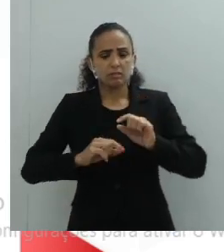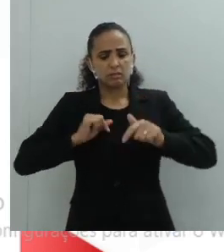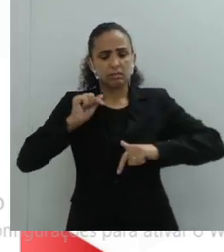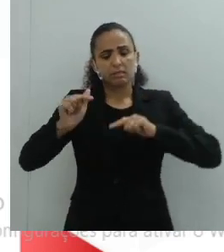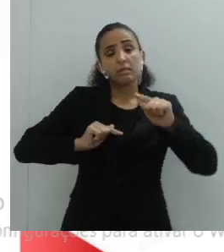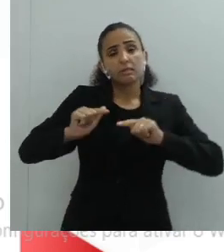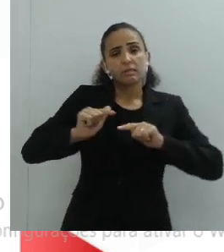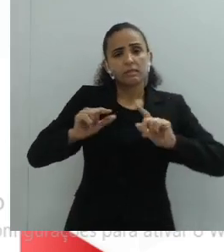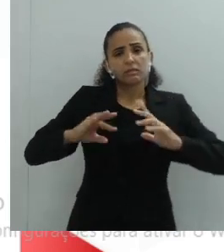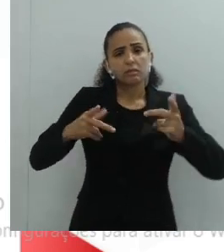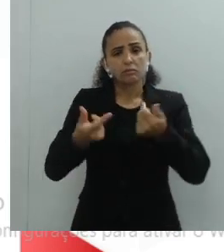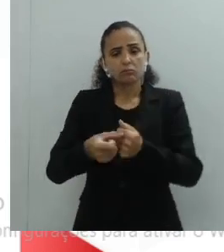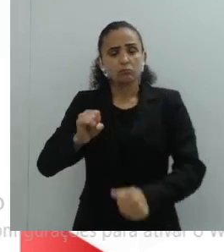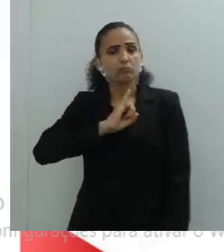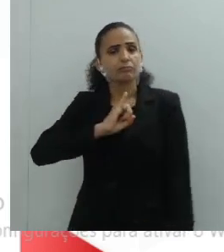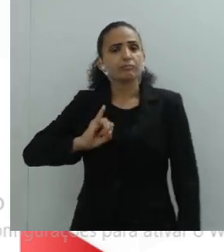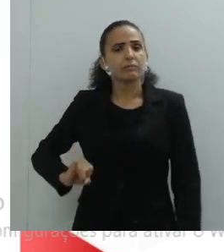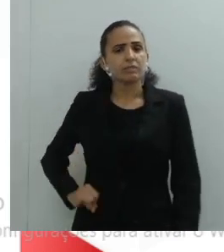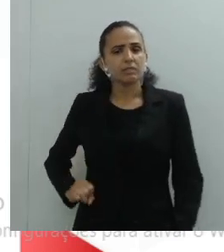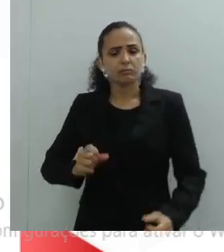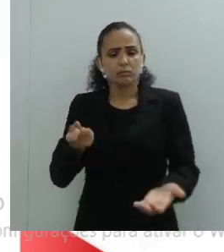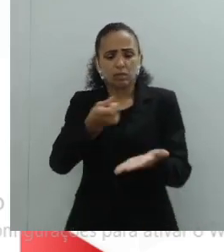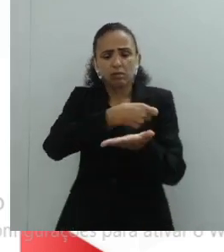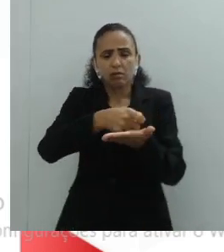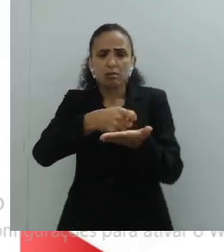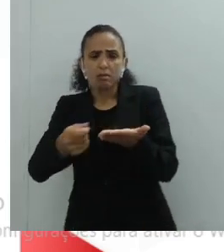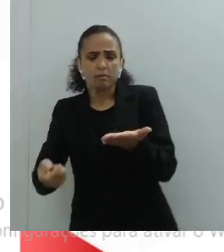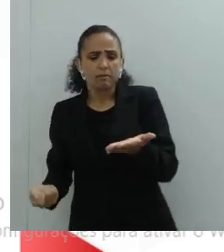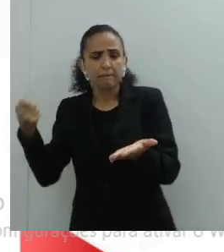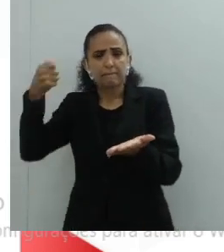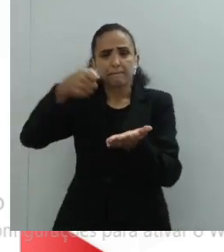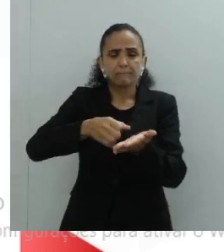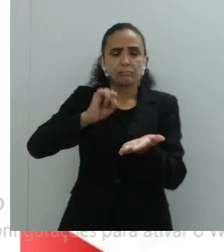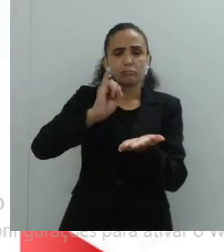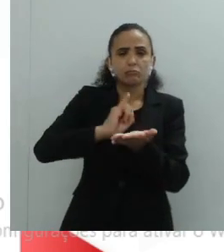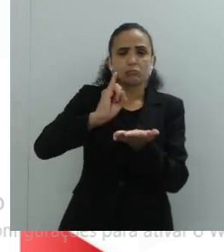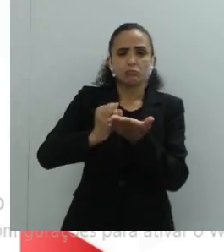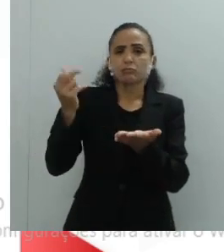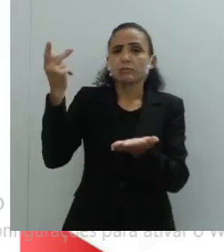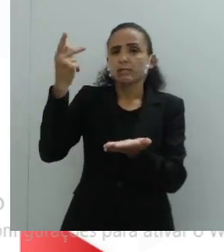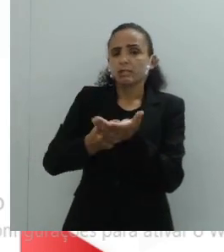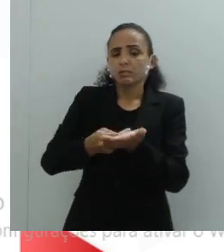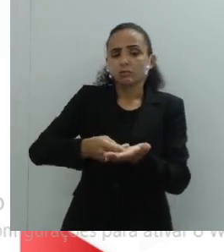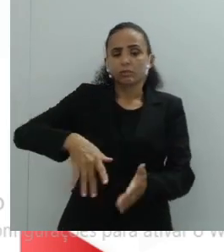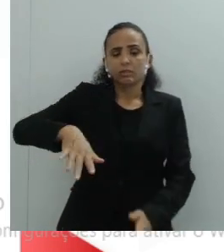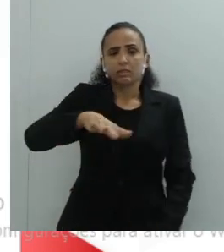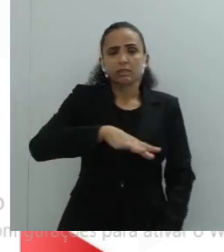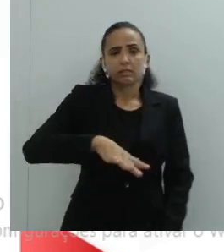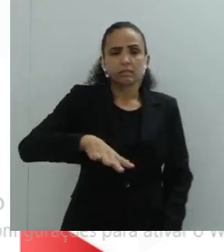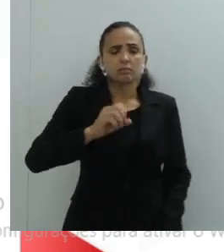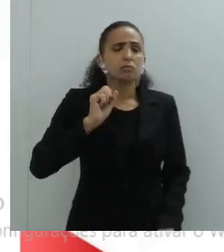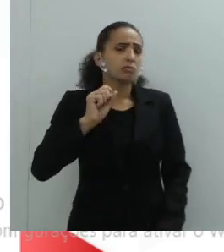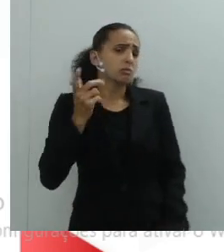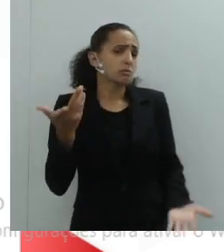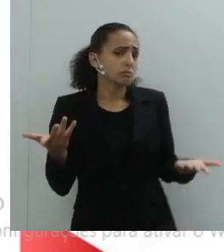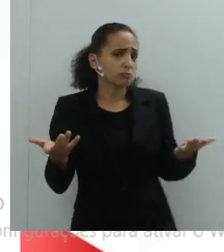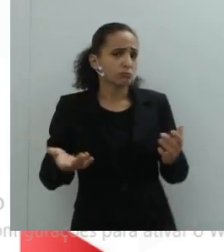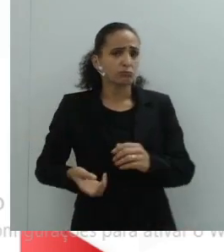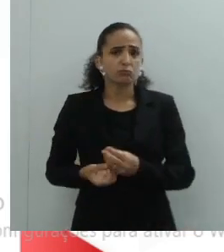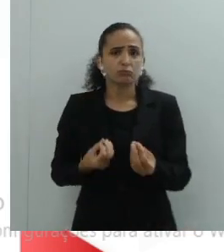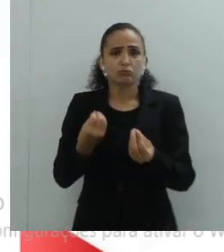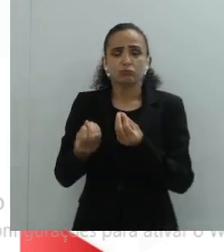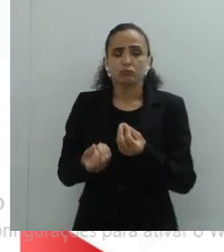que atingia todo o império e registrava a cobrança de tributos e acontecimentos no sistema denominado de quipu.